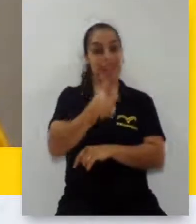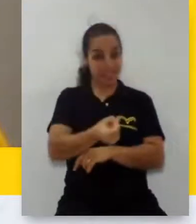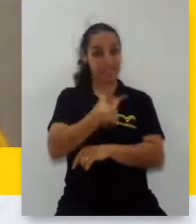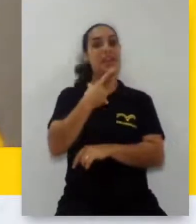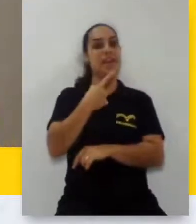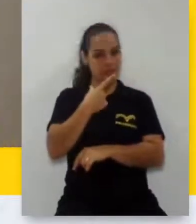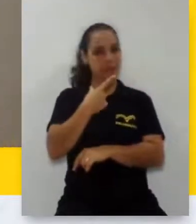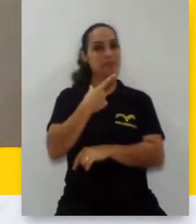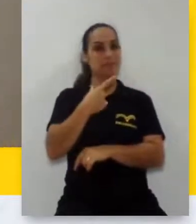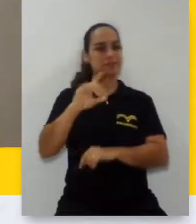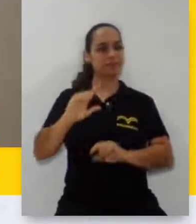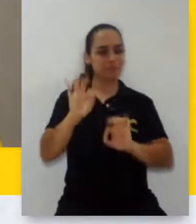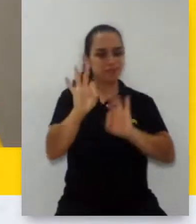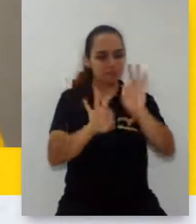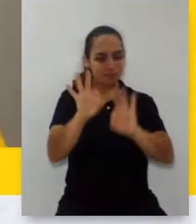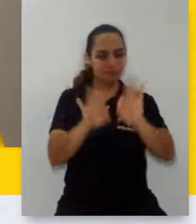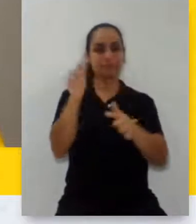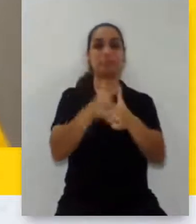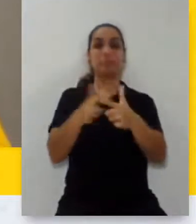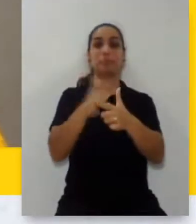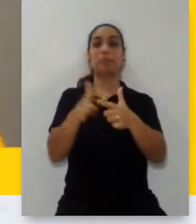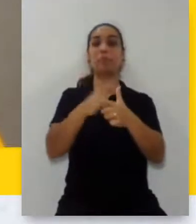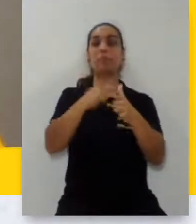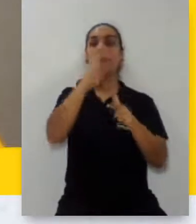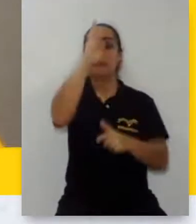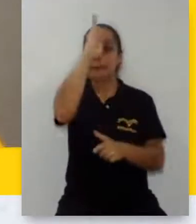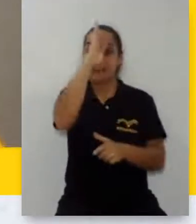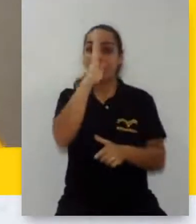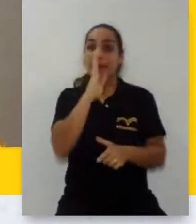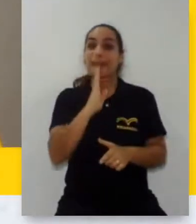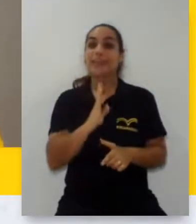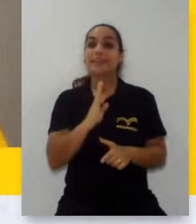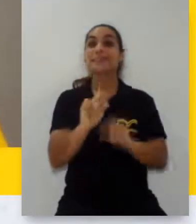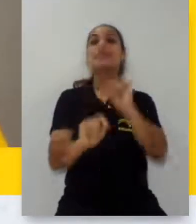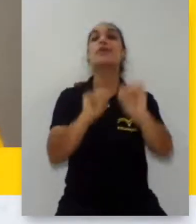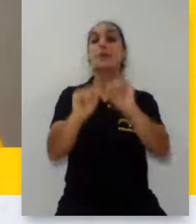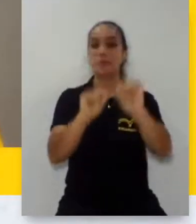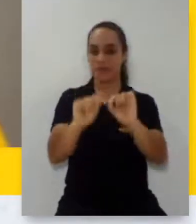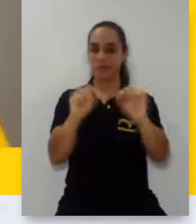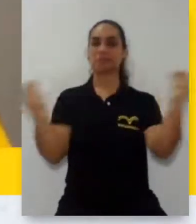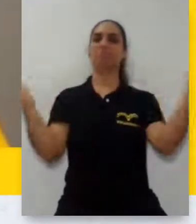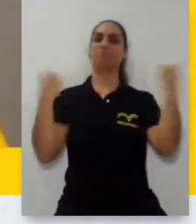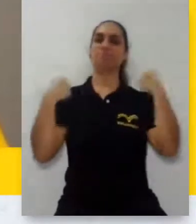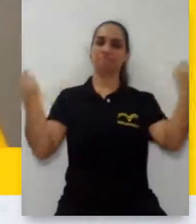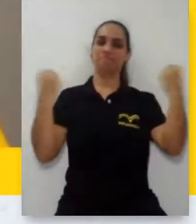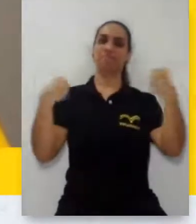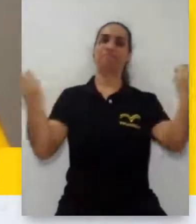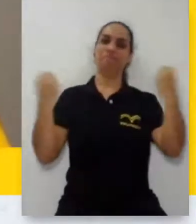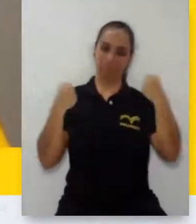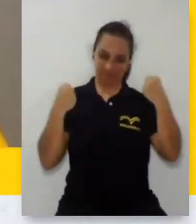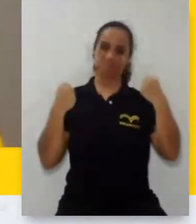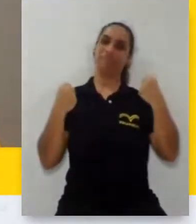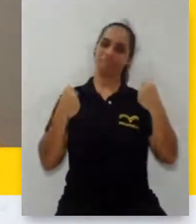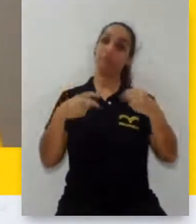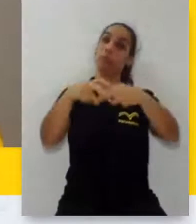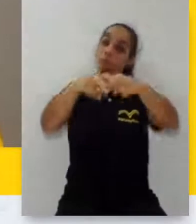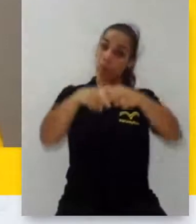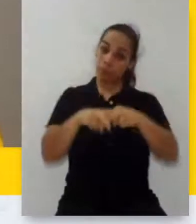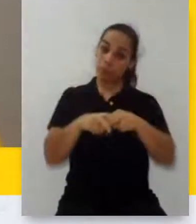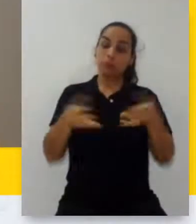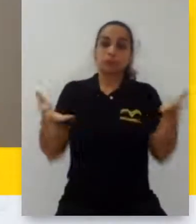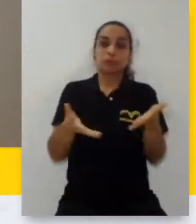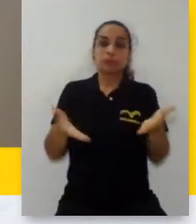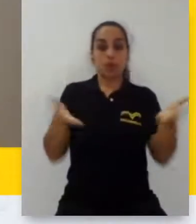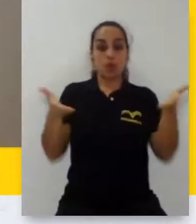todos nós conhecemos, e ele sim é um exercício físico. E é esta mensagem que a gente quer trazer para todos vocês que